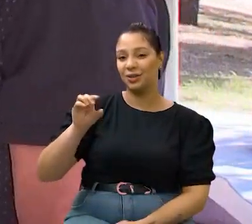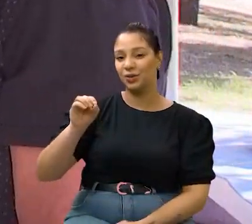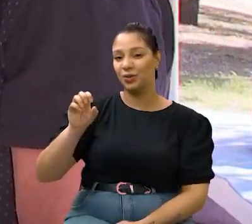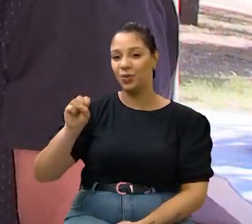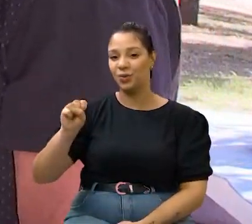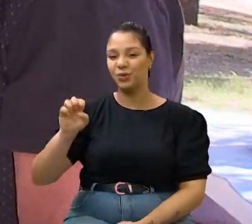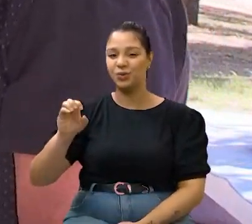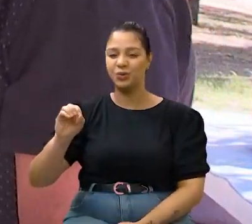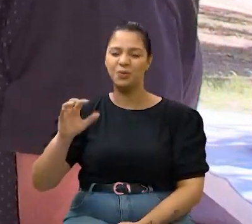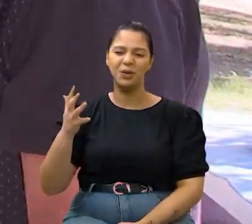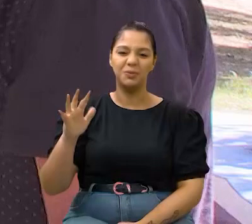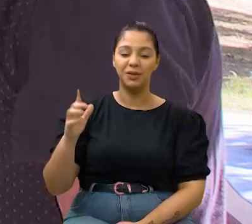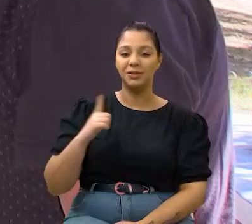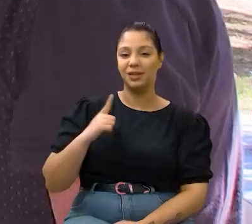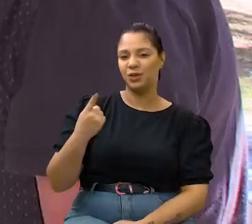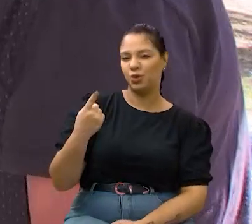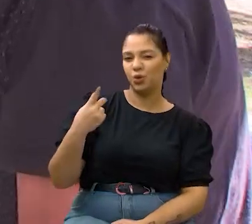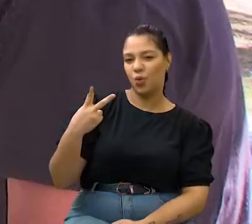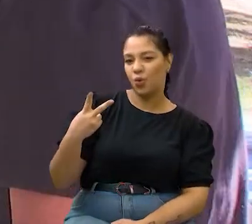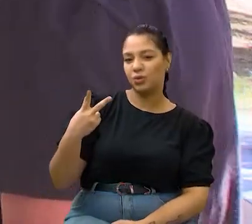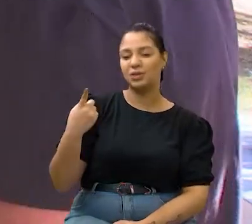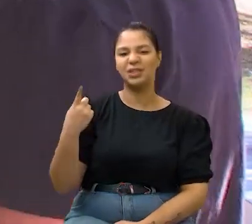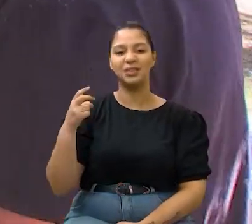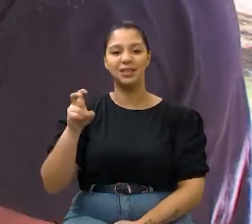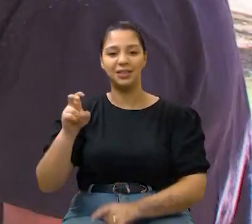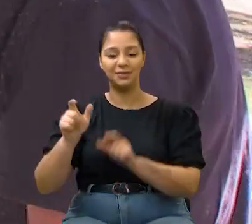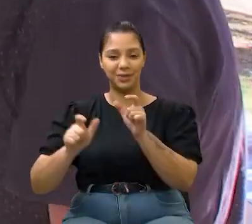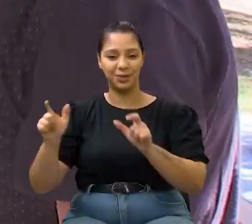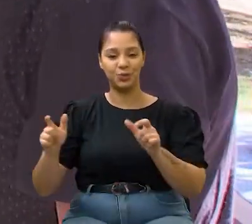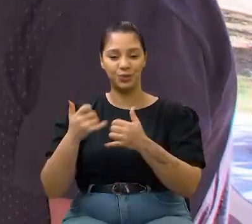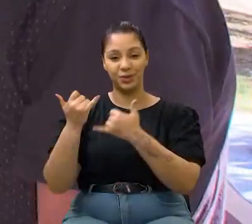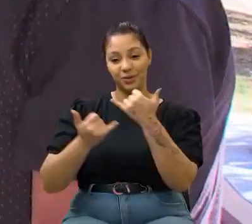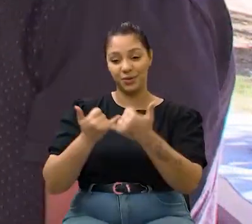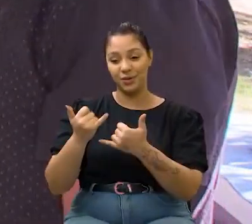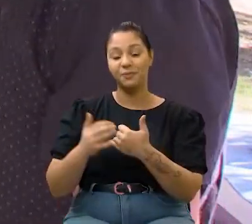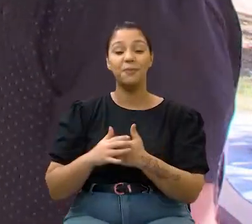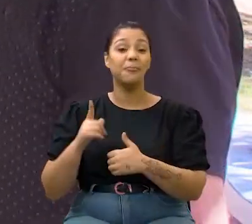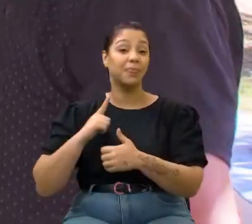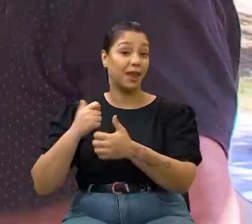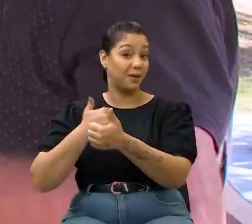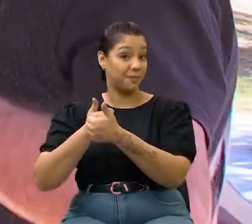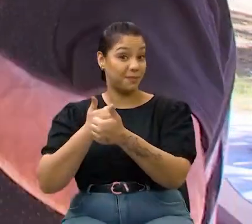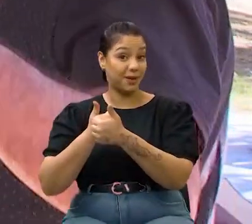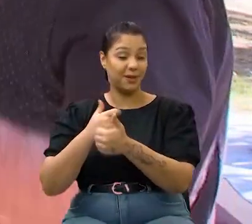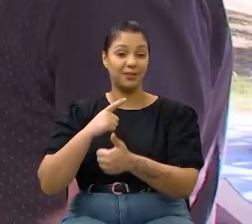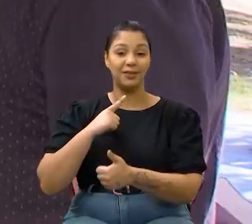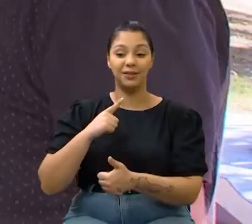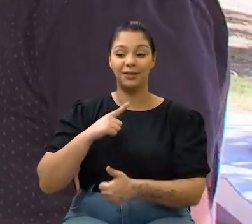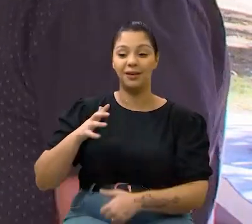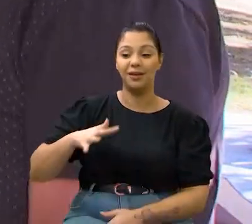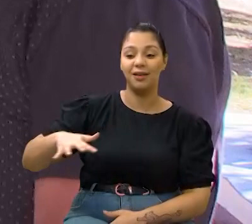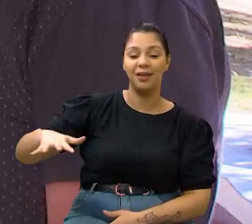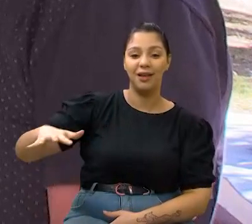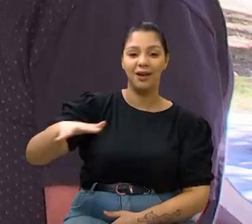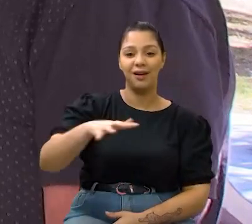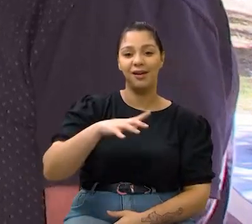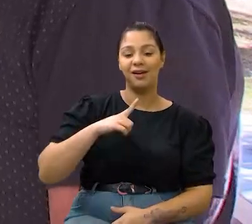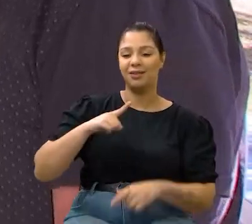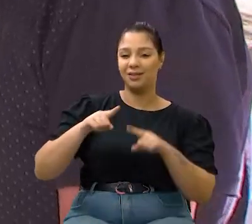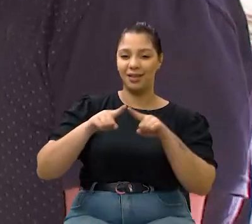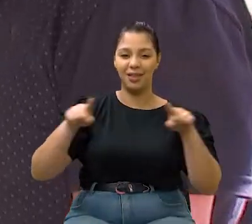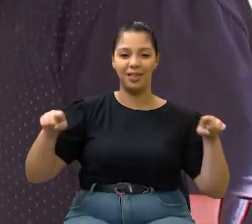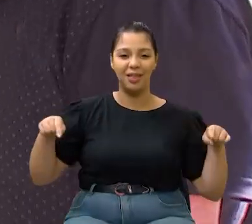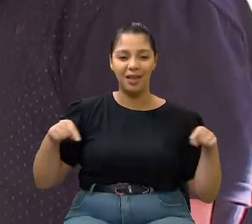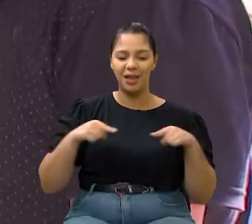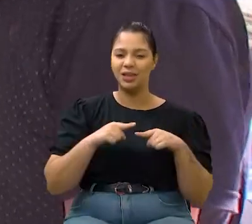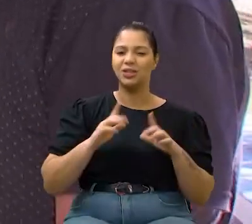15 jogadores, em média. E perto aqui, né, temos o Floresta, que é um time mais completo, né, há muitos anos.